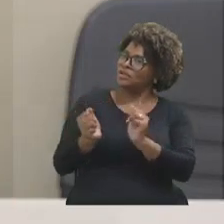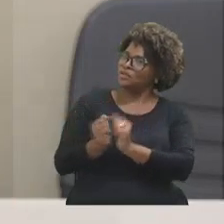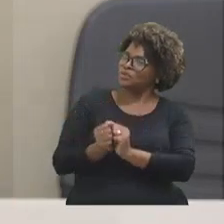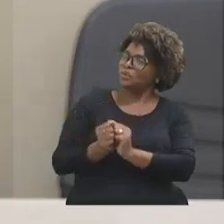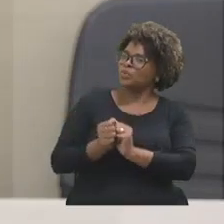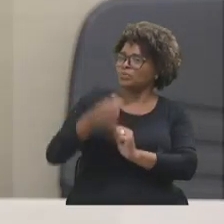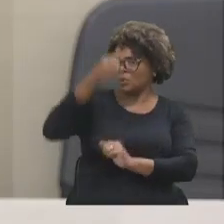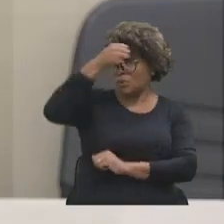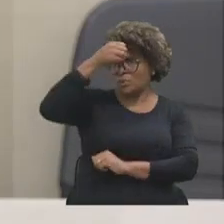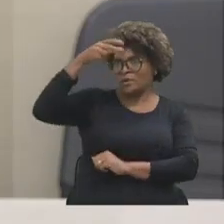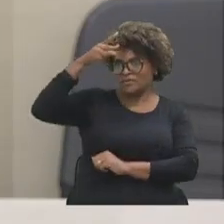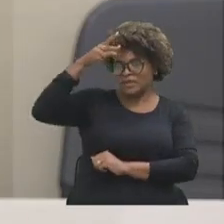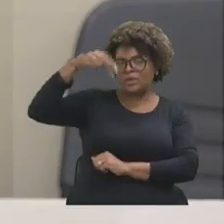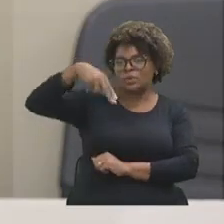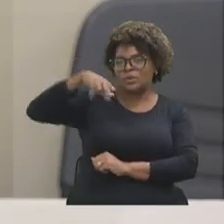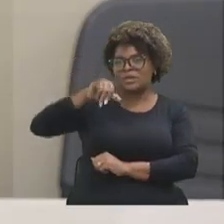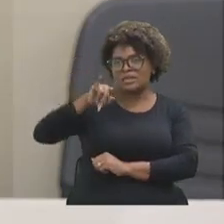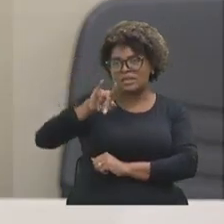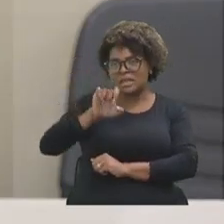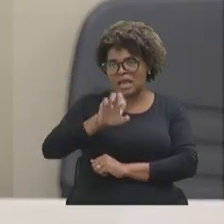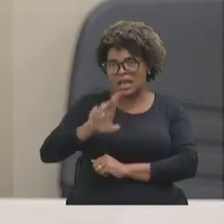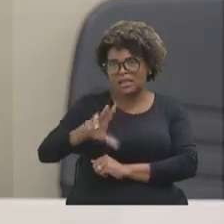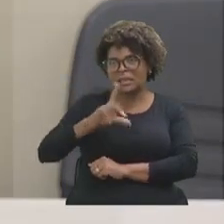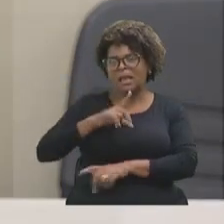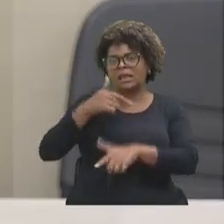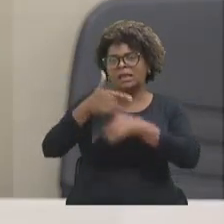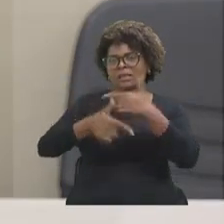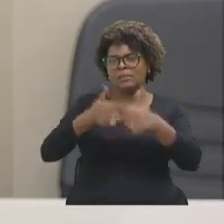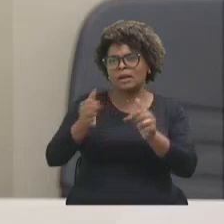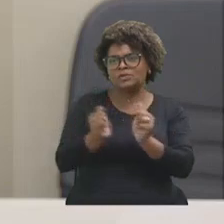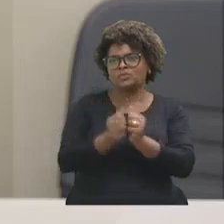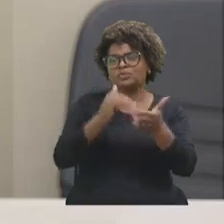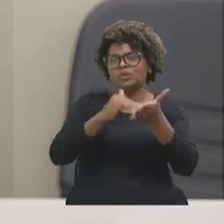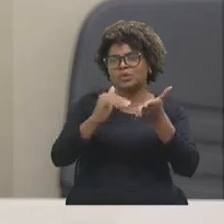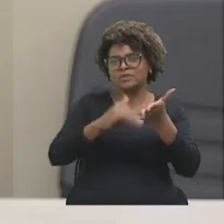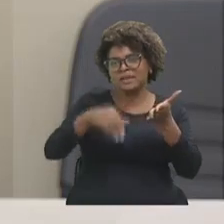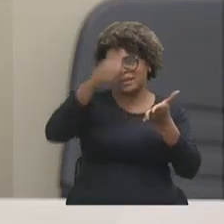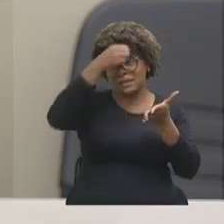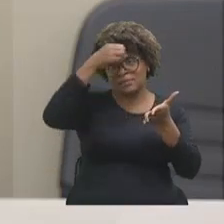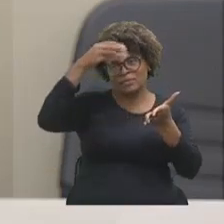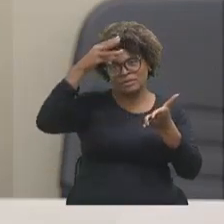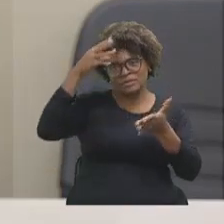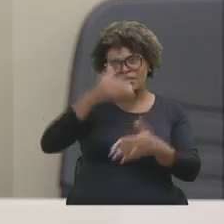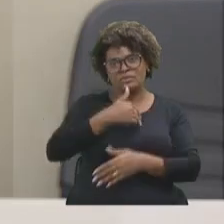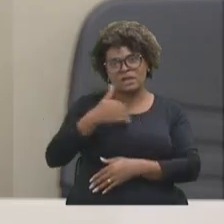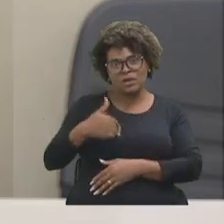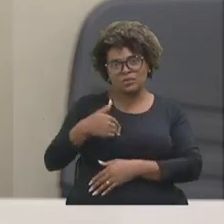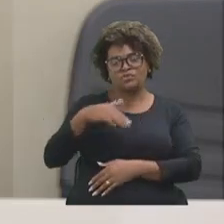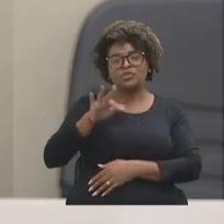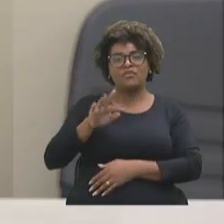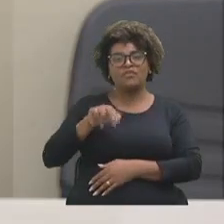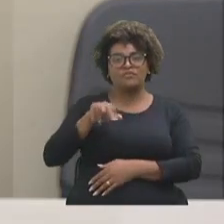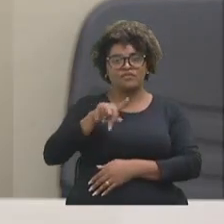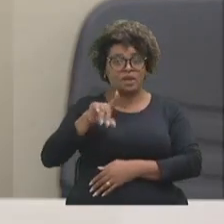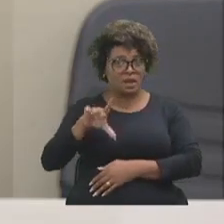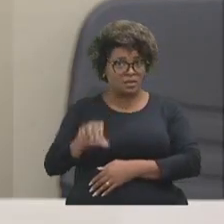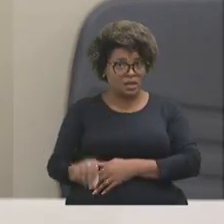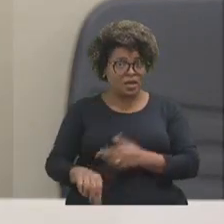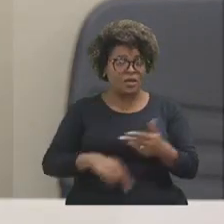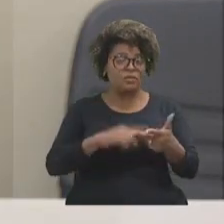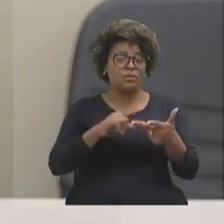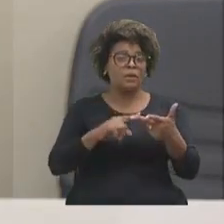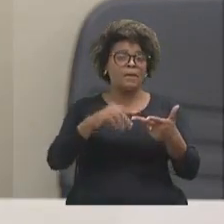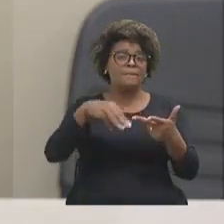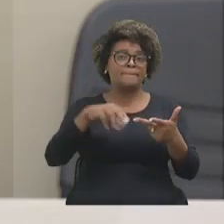o prefeito Neide Que Tem trabalhado muito junto aos seus secretário municipal de saúde que é o Fernando junto com Maurício que é um novo gestor do hospital